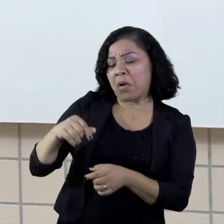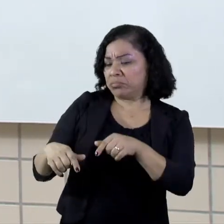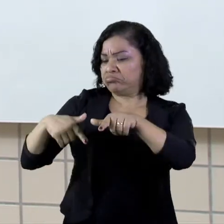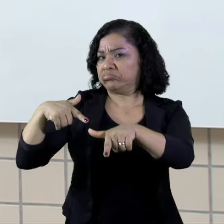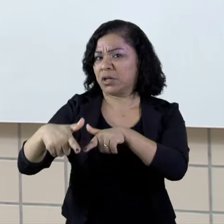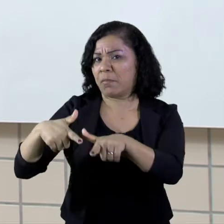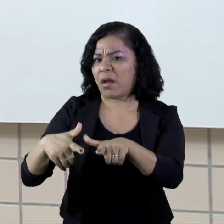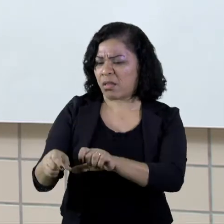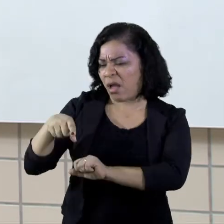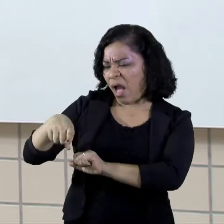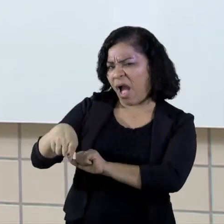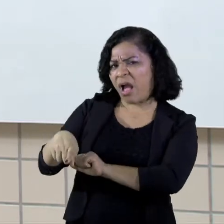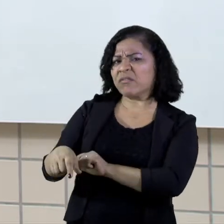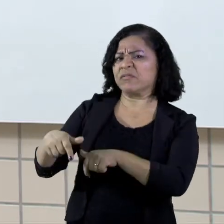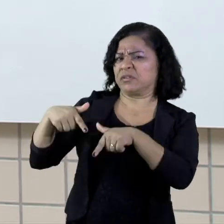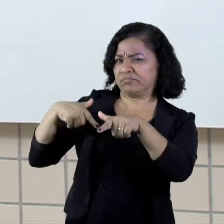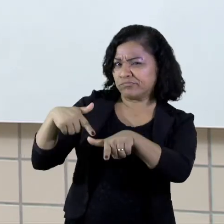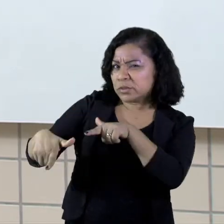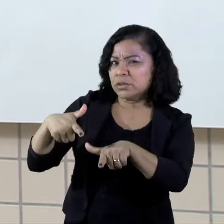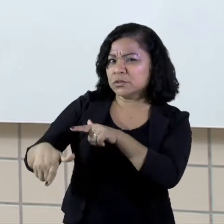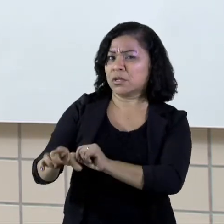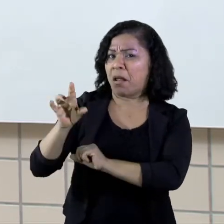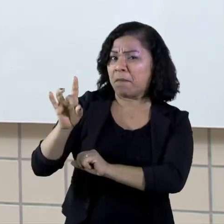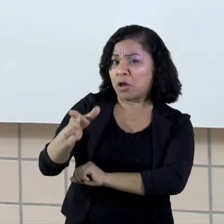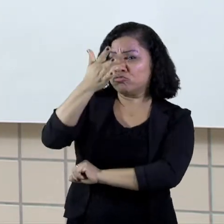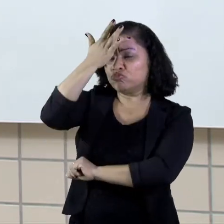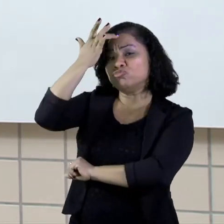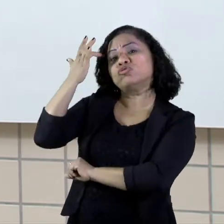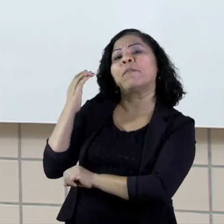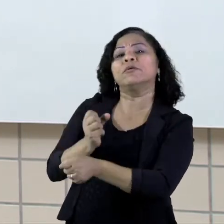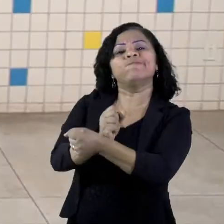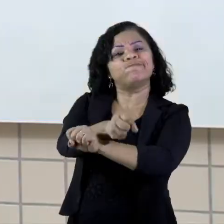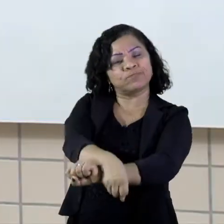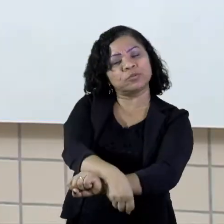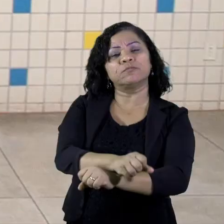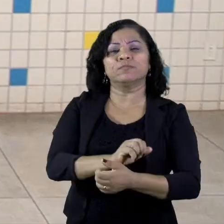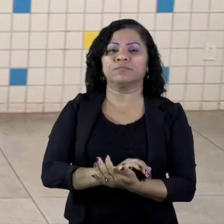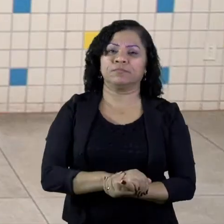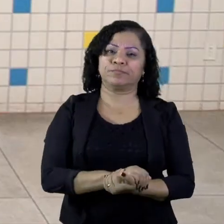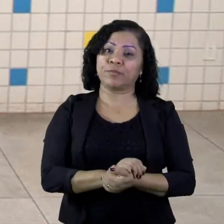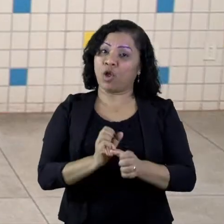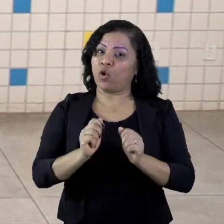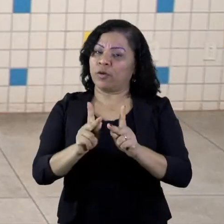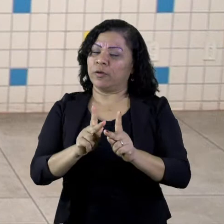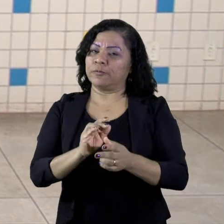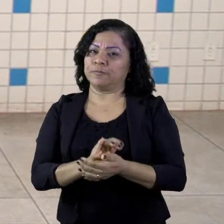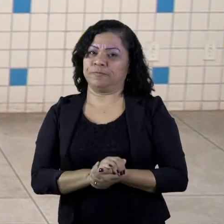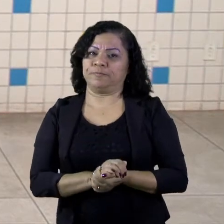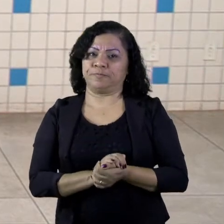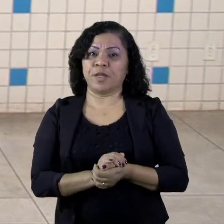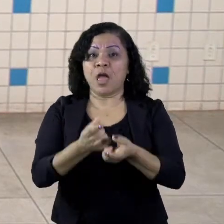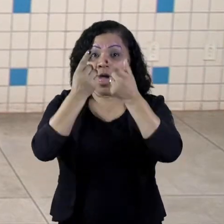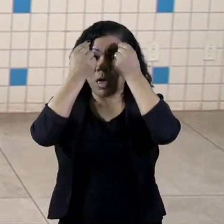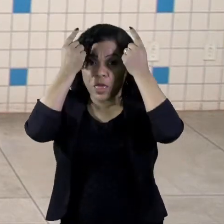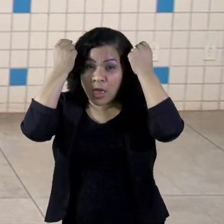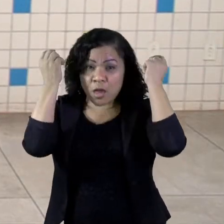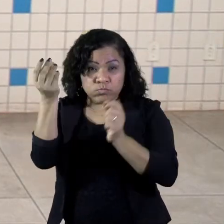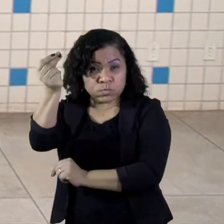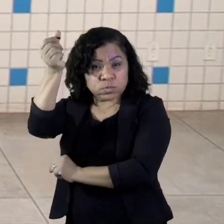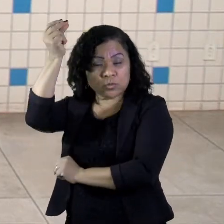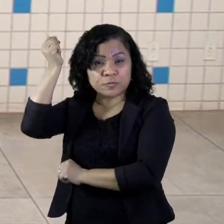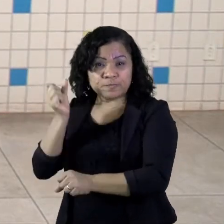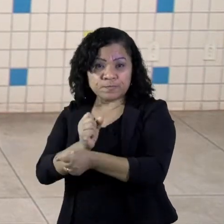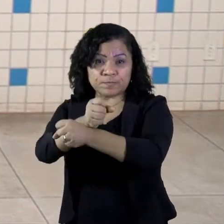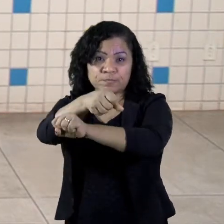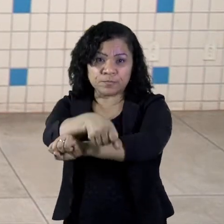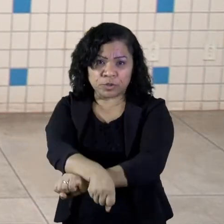esse trabalho, então, cabia para as pessoas na condição de escravidão. Beleza. Em Roma Antiga, os escravos eram conquistados